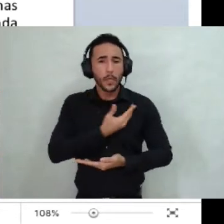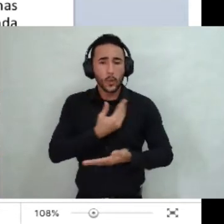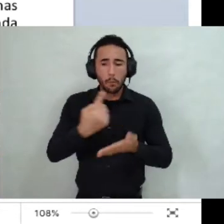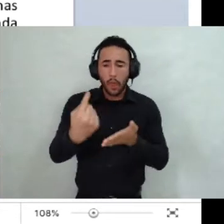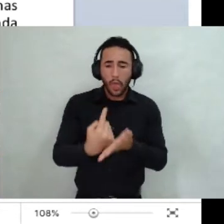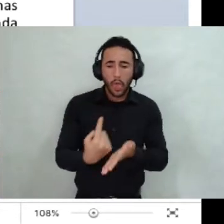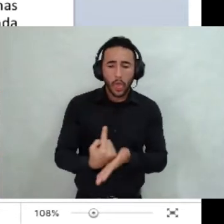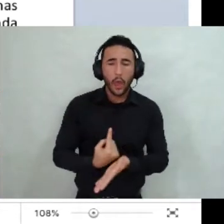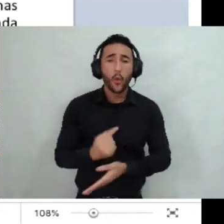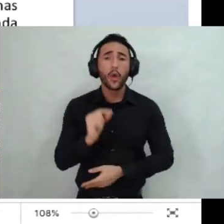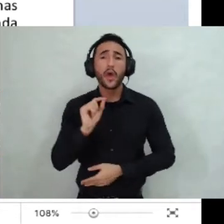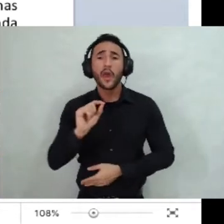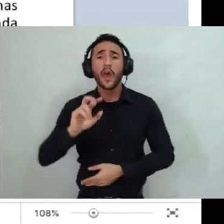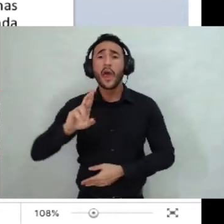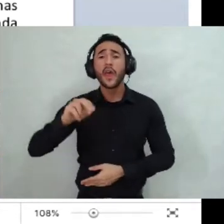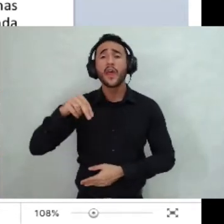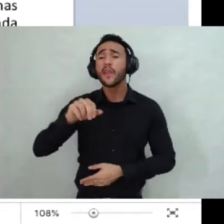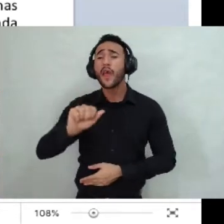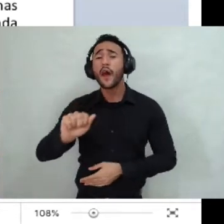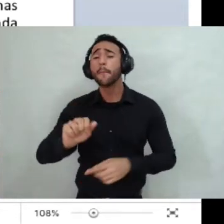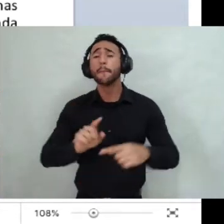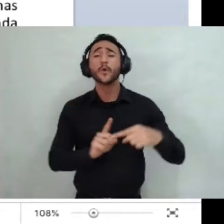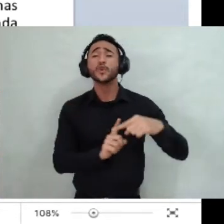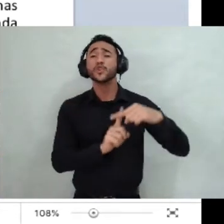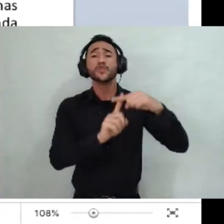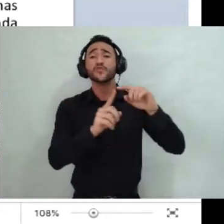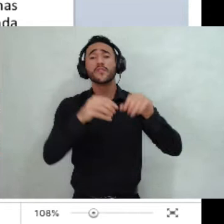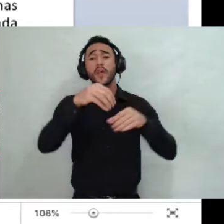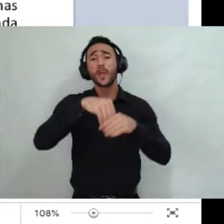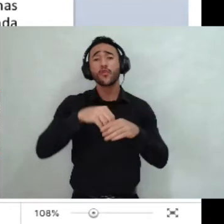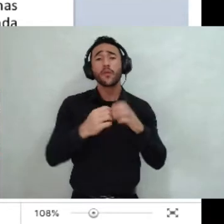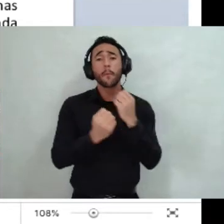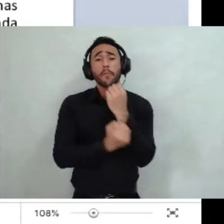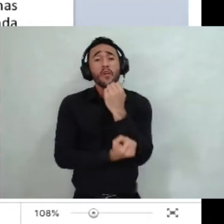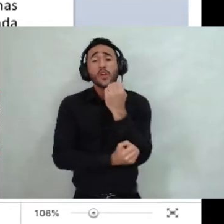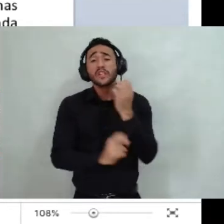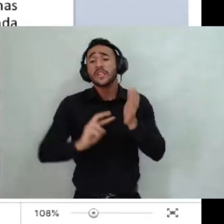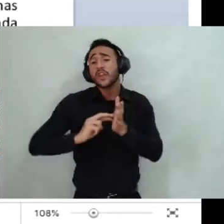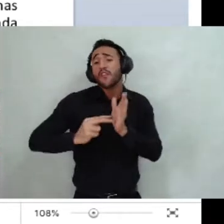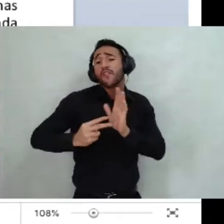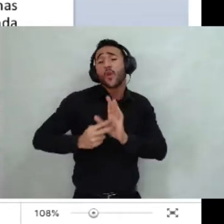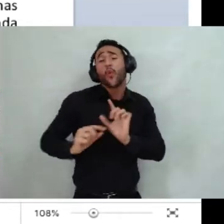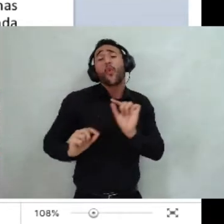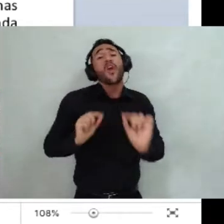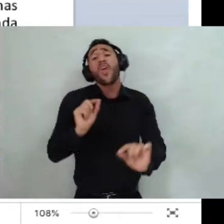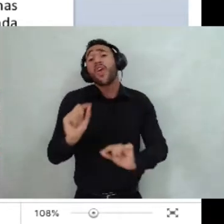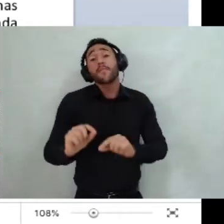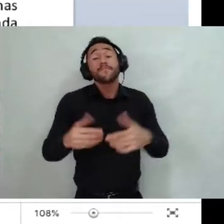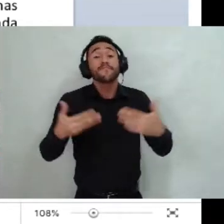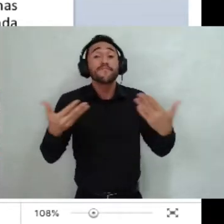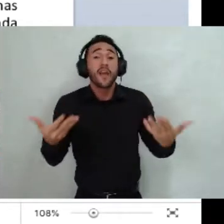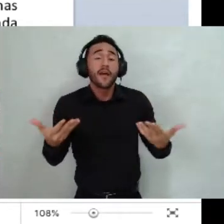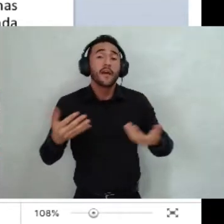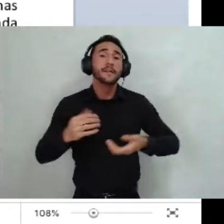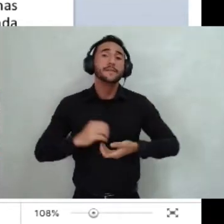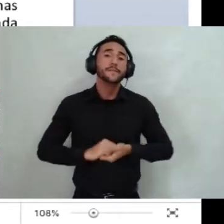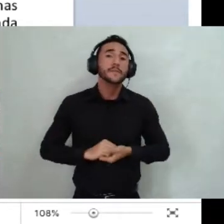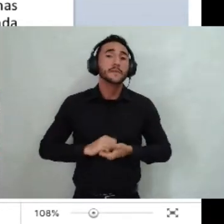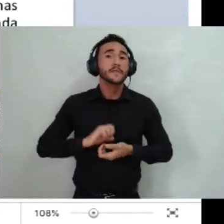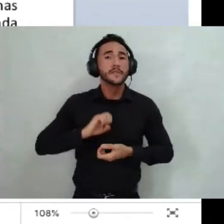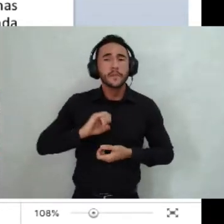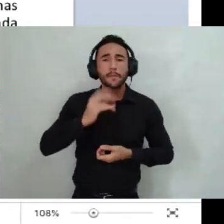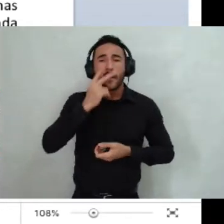um RNA positivo nas fezes, qual é o significado disso em termos de replicação